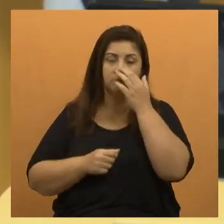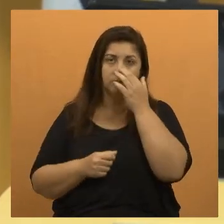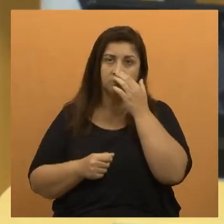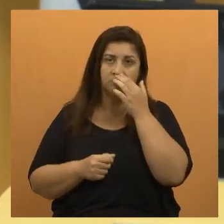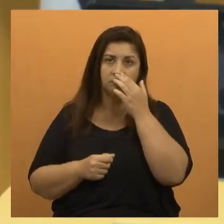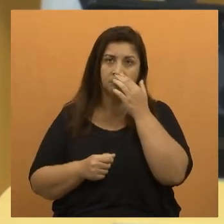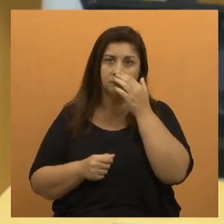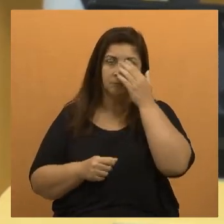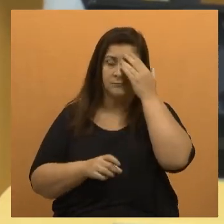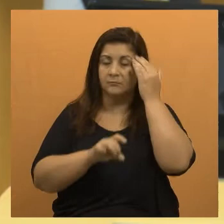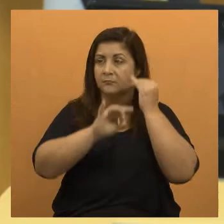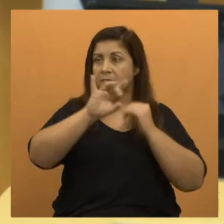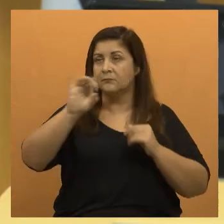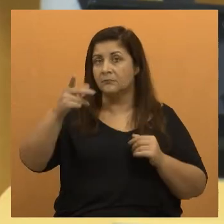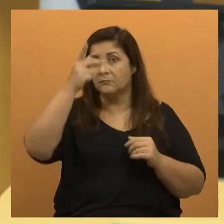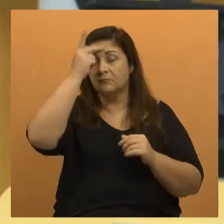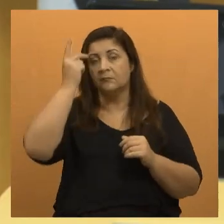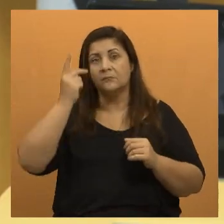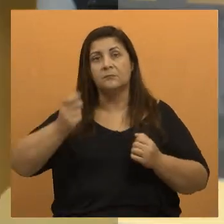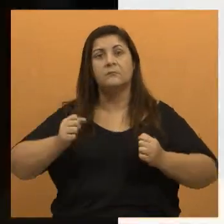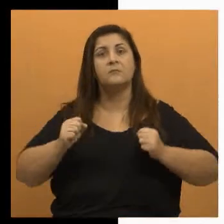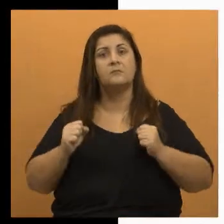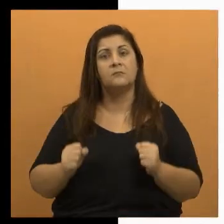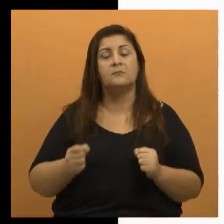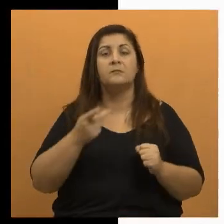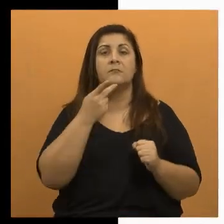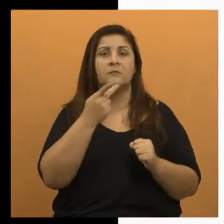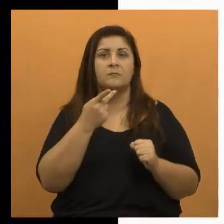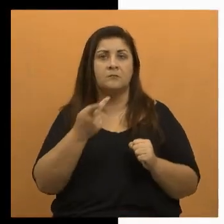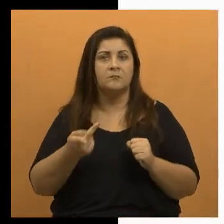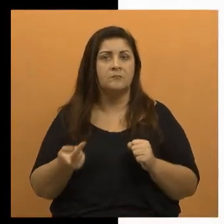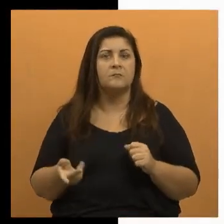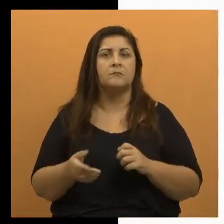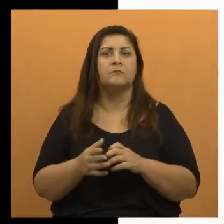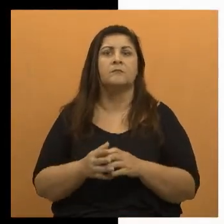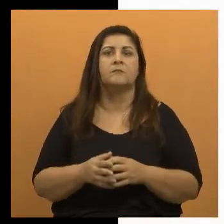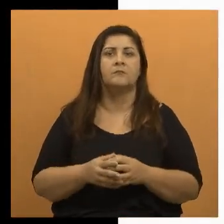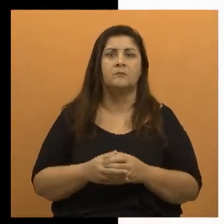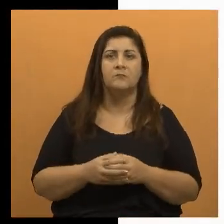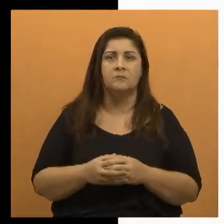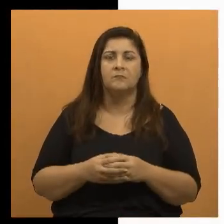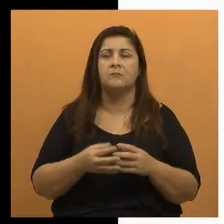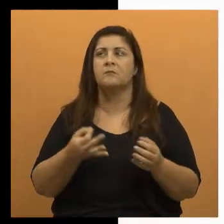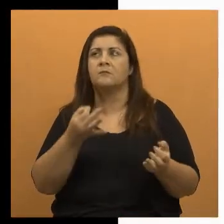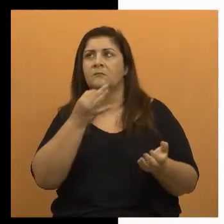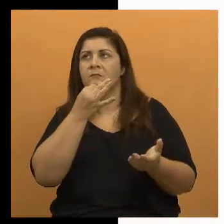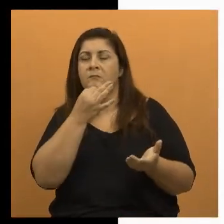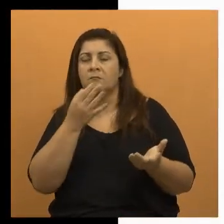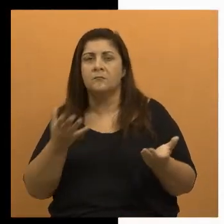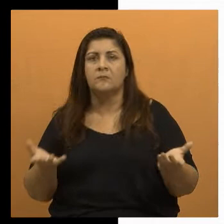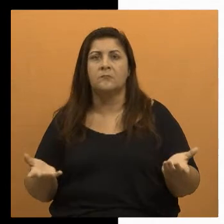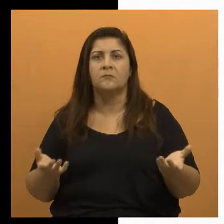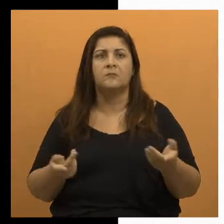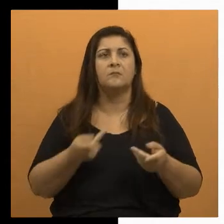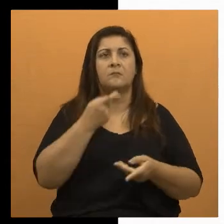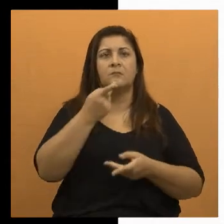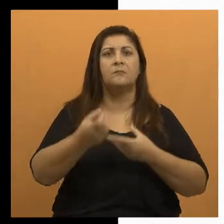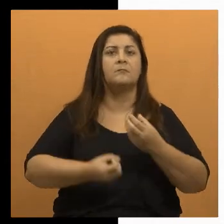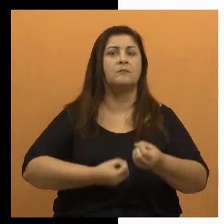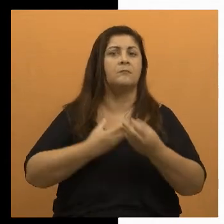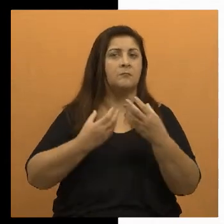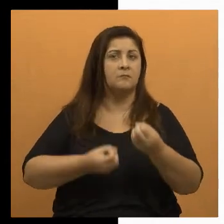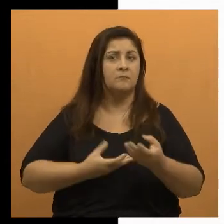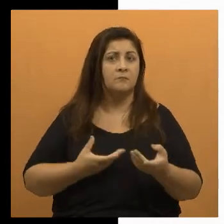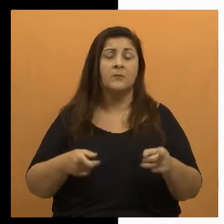onde cada pessoa tem o direito à palavra para reivindicar, sugerir, trazer informações,